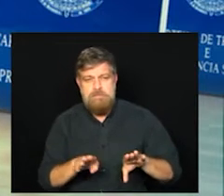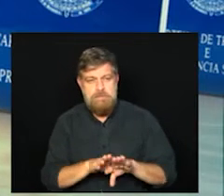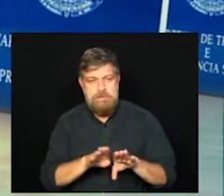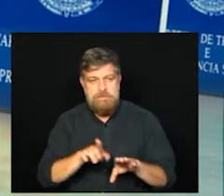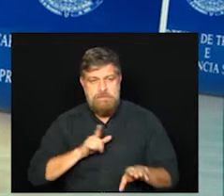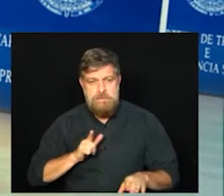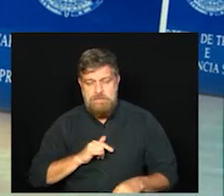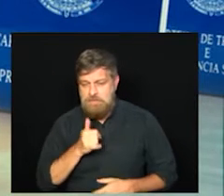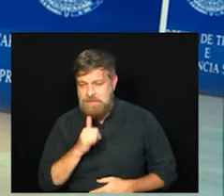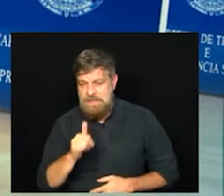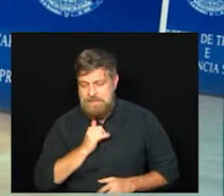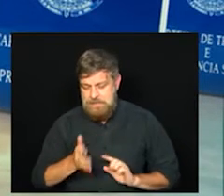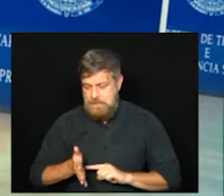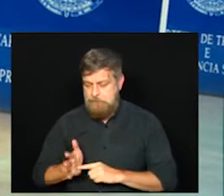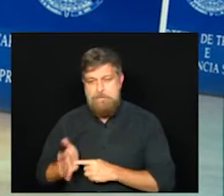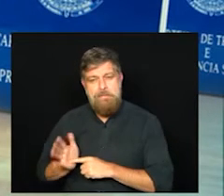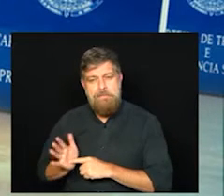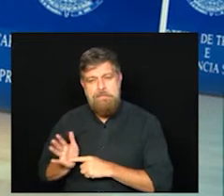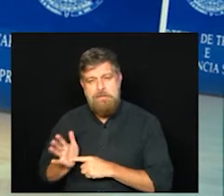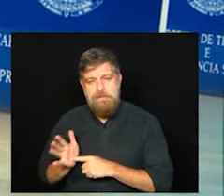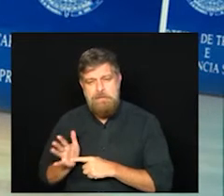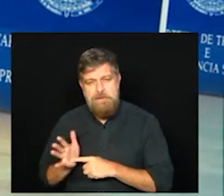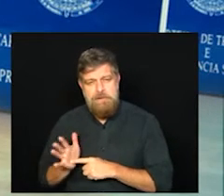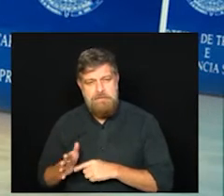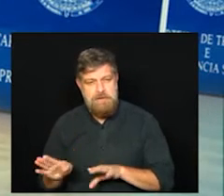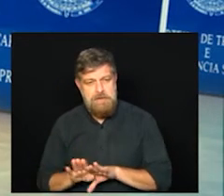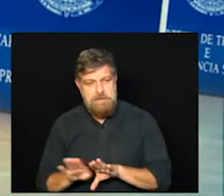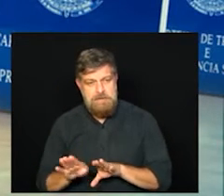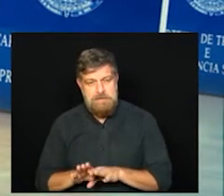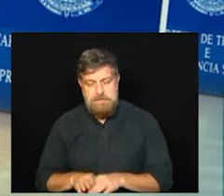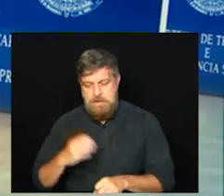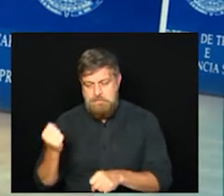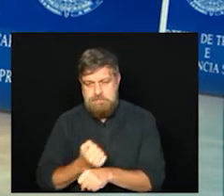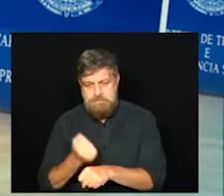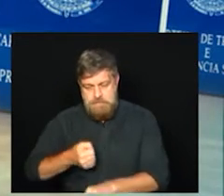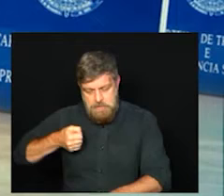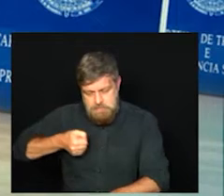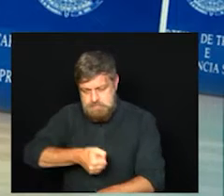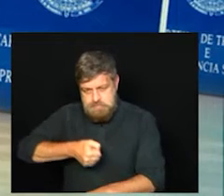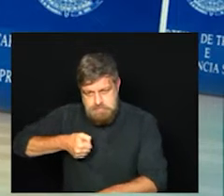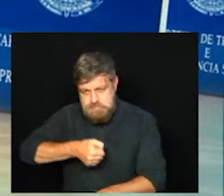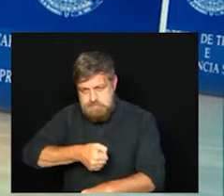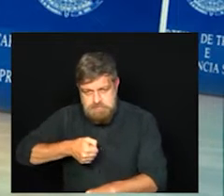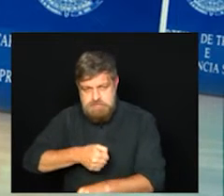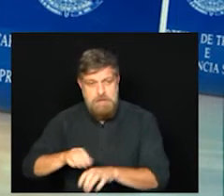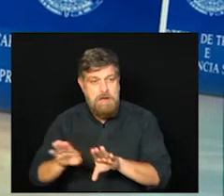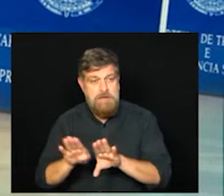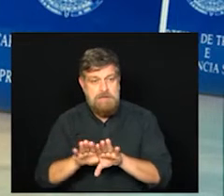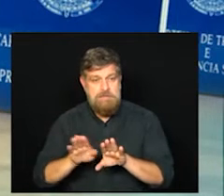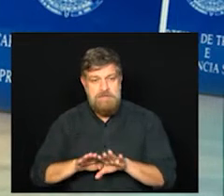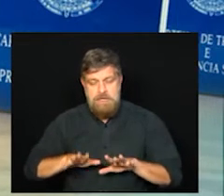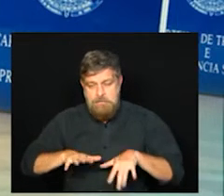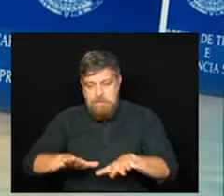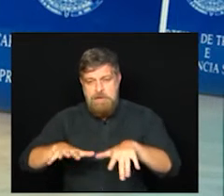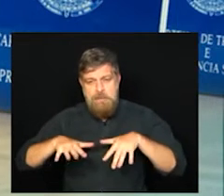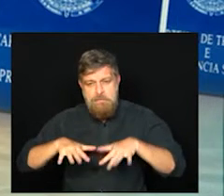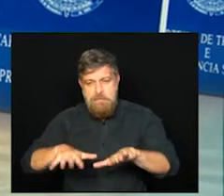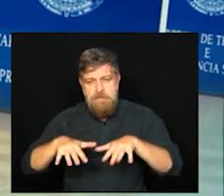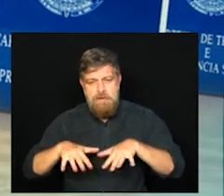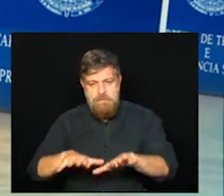na mecânica de máquinas, caldeireiro, carpinteiro, costureira de máquina overlock e